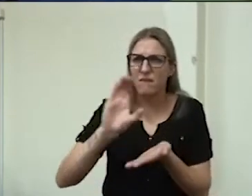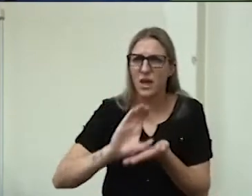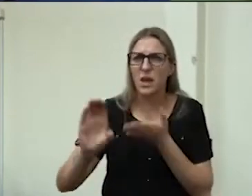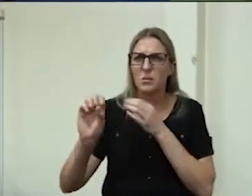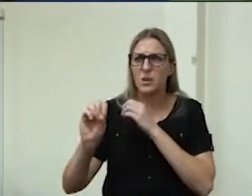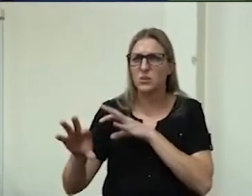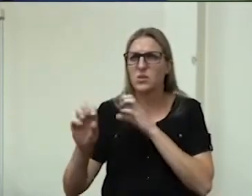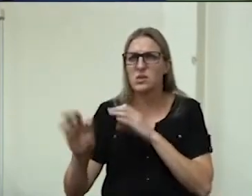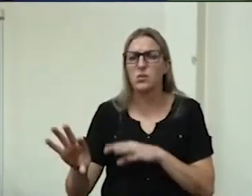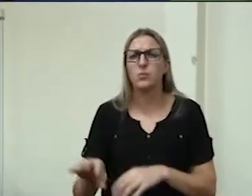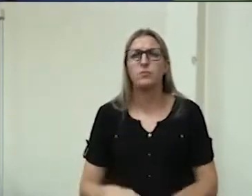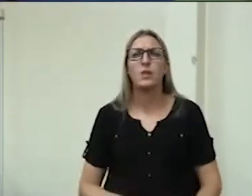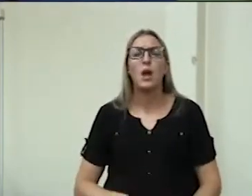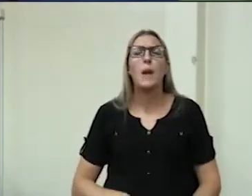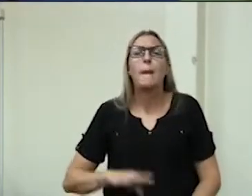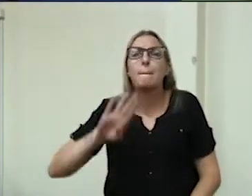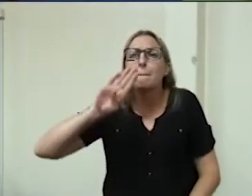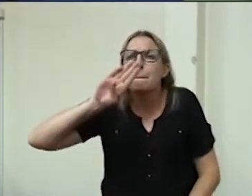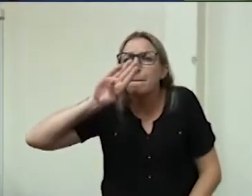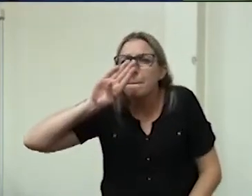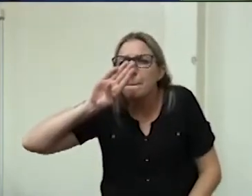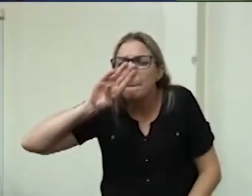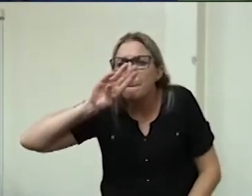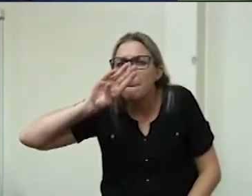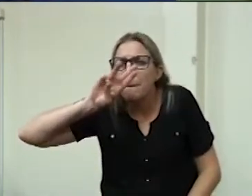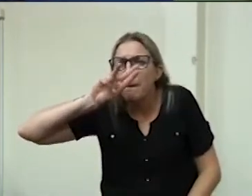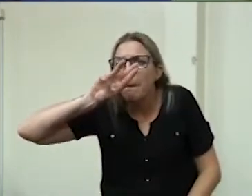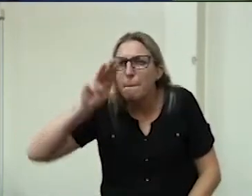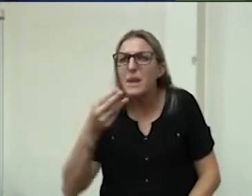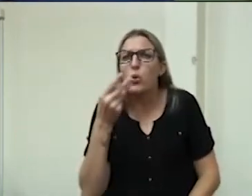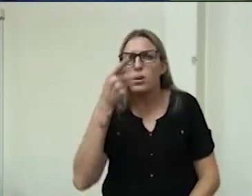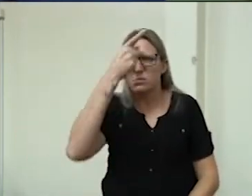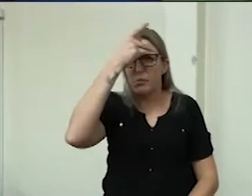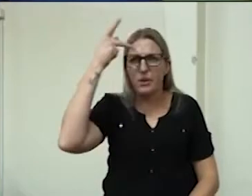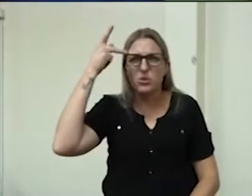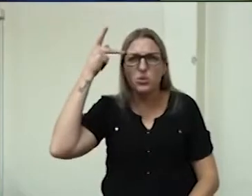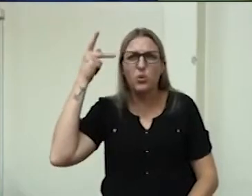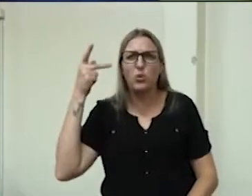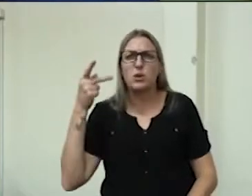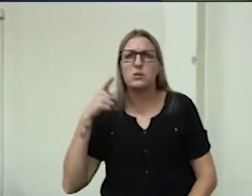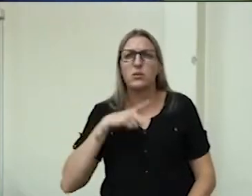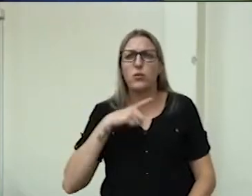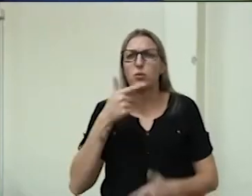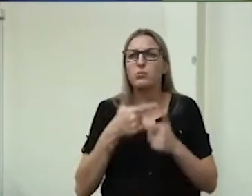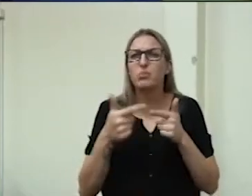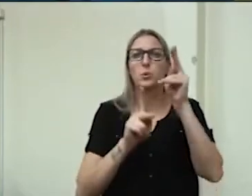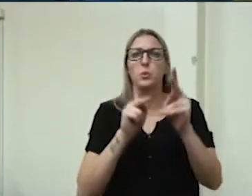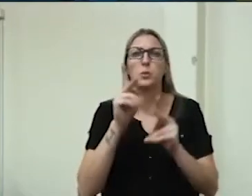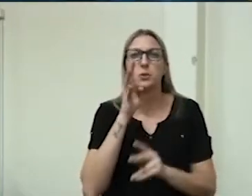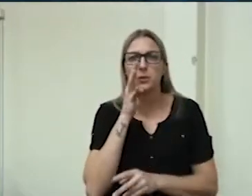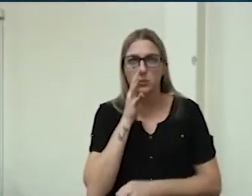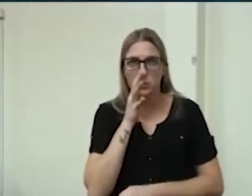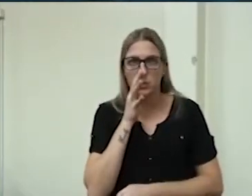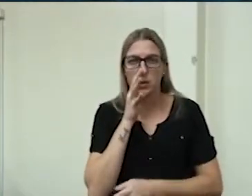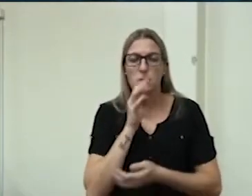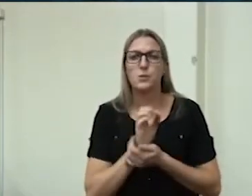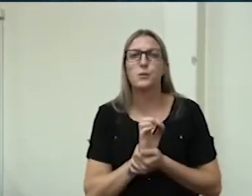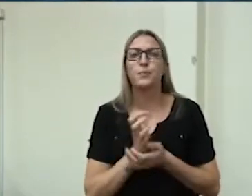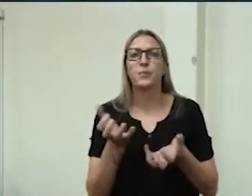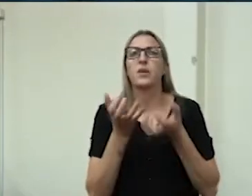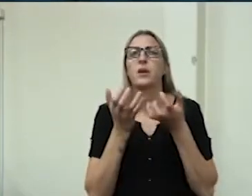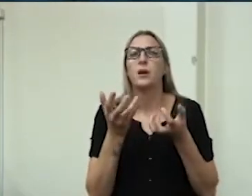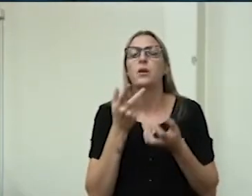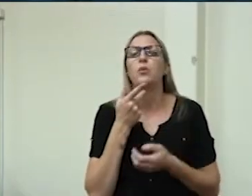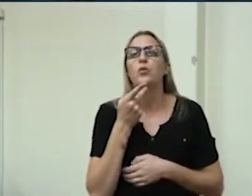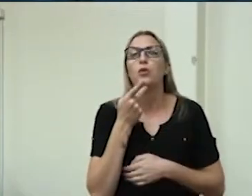de alunos, que serão afetados, interferem no sonho das pessoas, na possibilidade de fazer sua formação. Quero